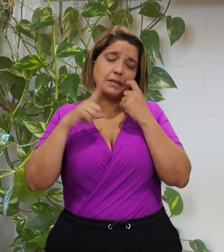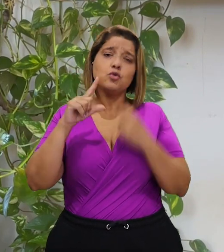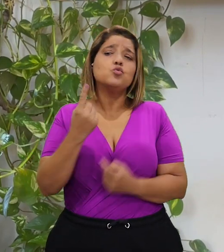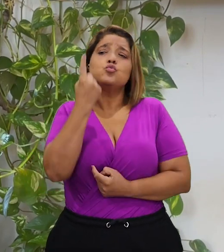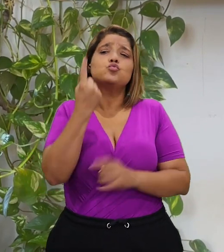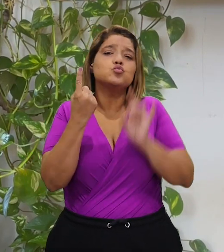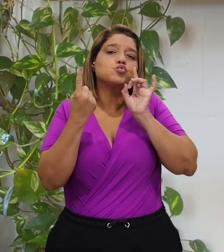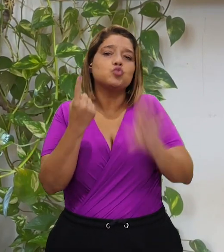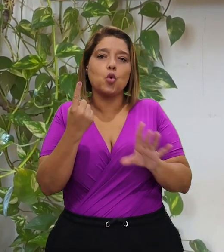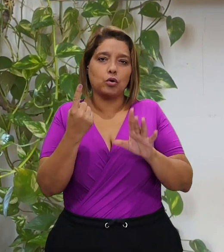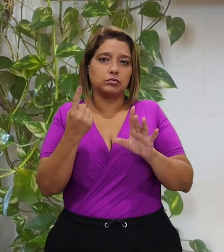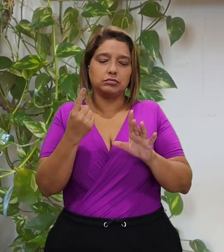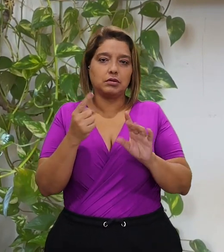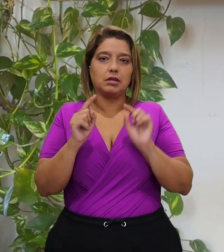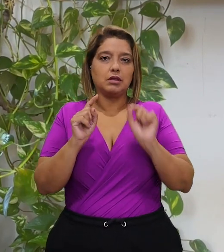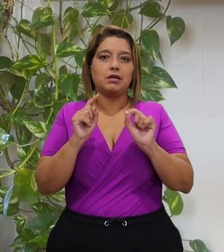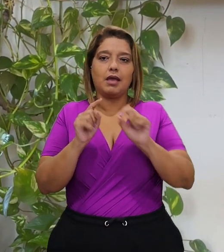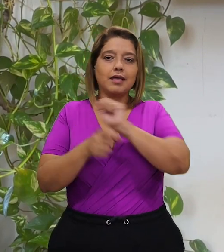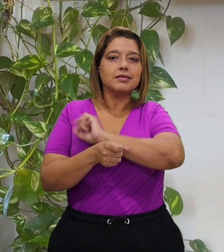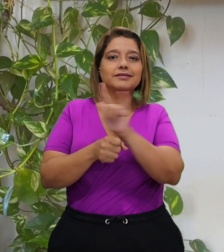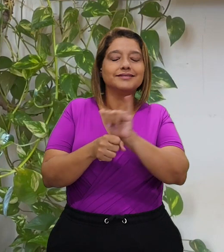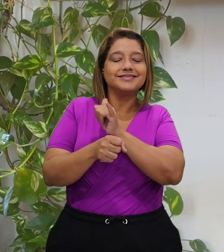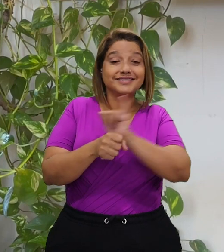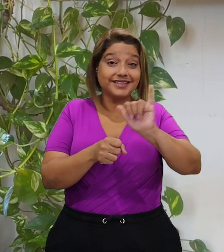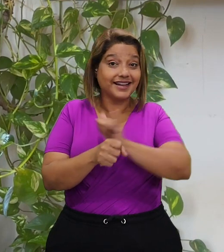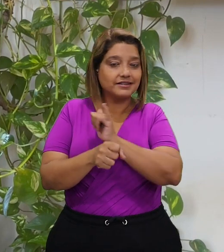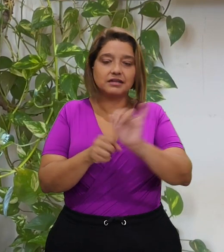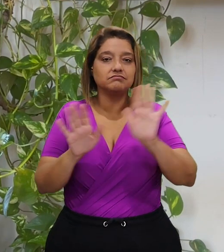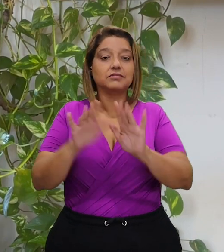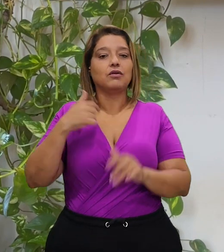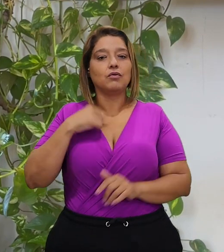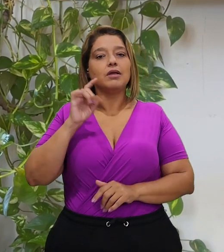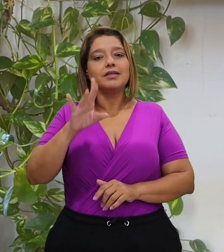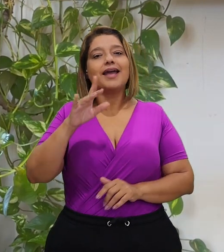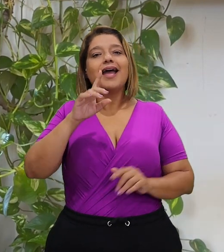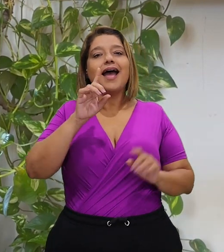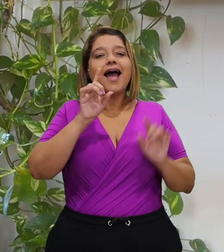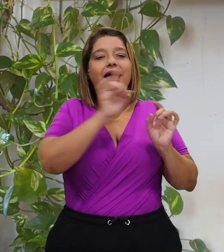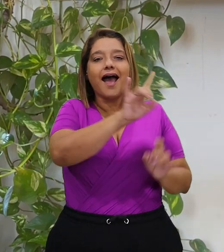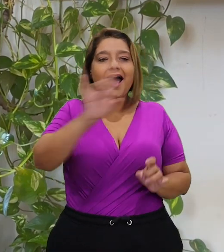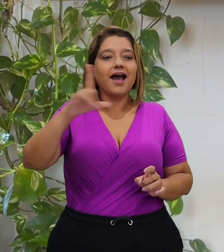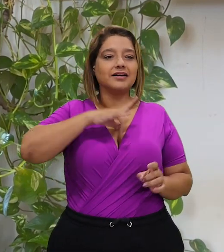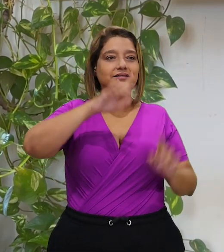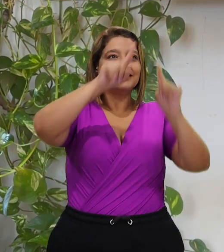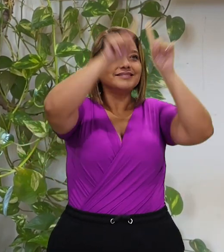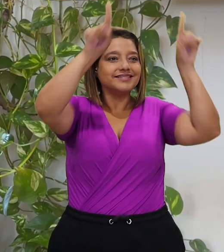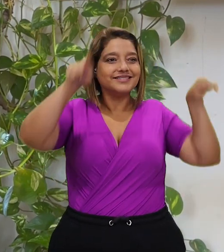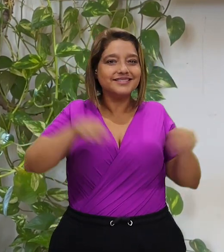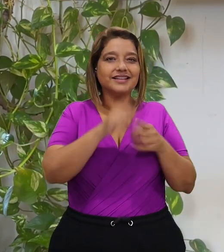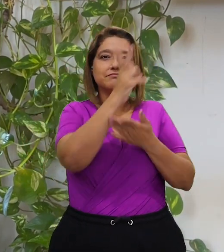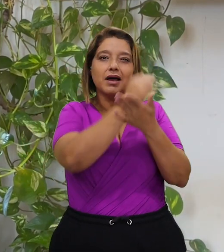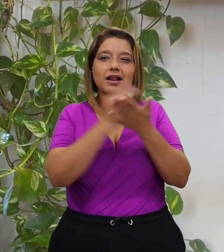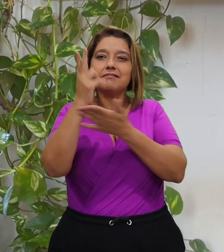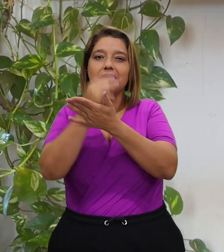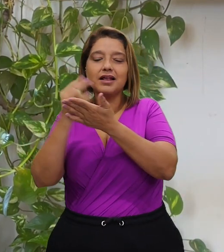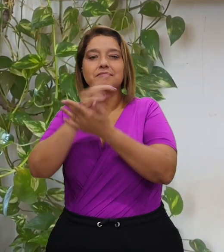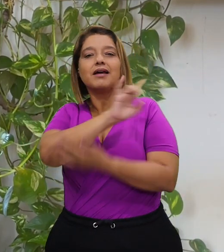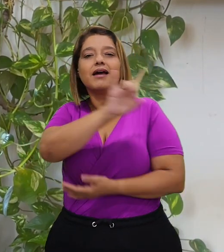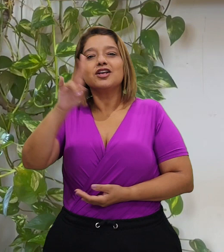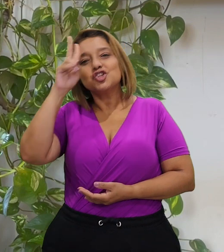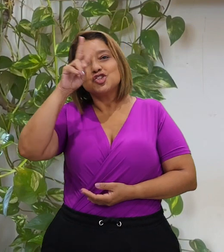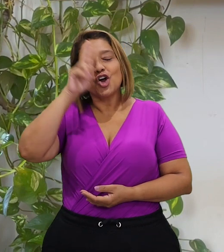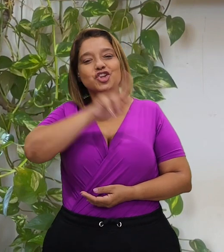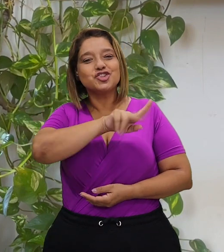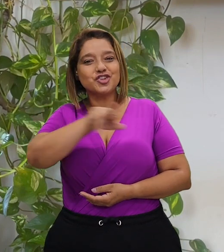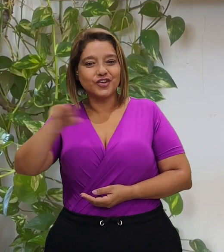pessoa pode ter, que é ser você mesma. Em relação ao meu processo criativo, na verdade eu